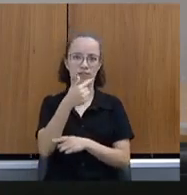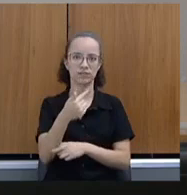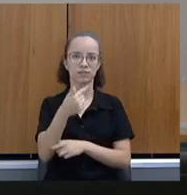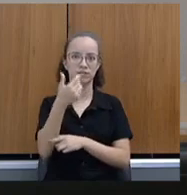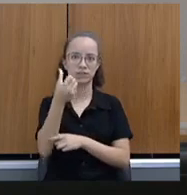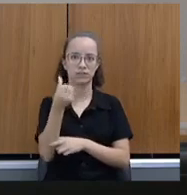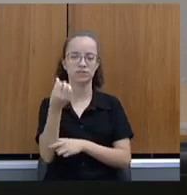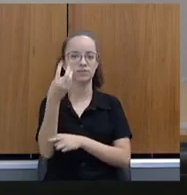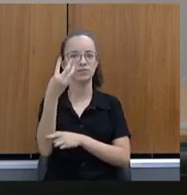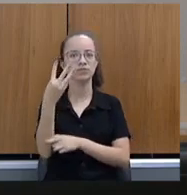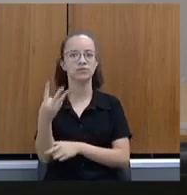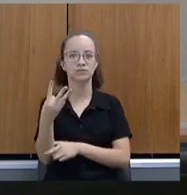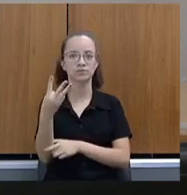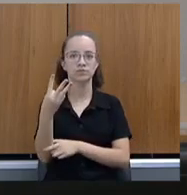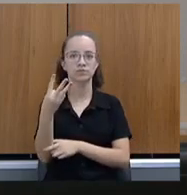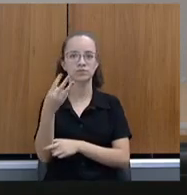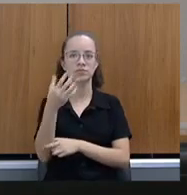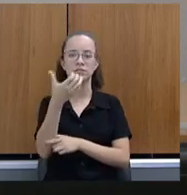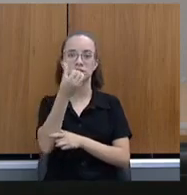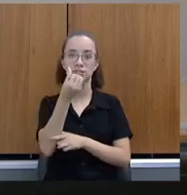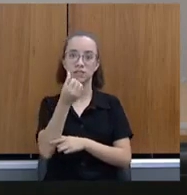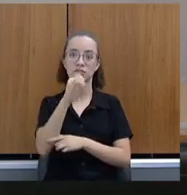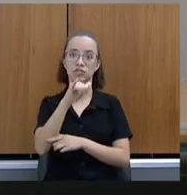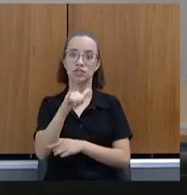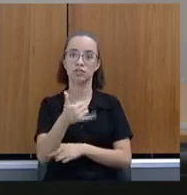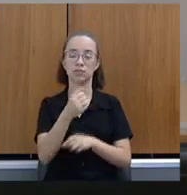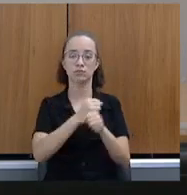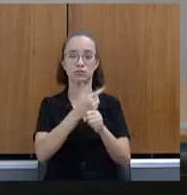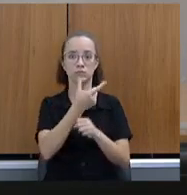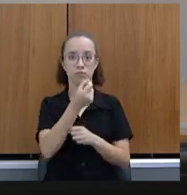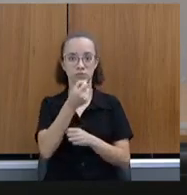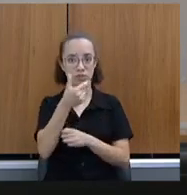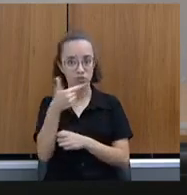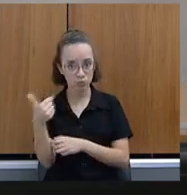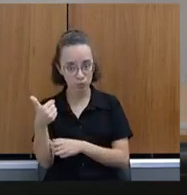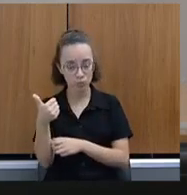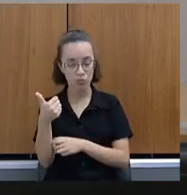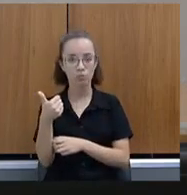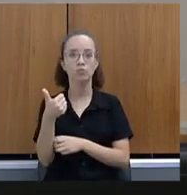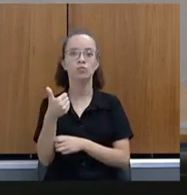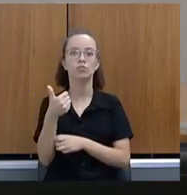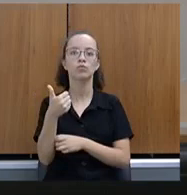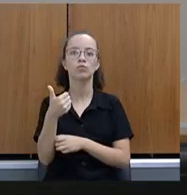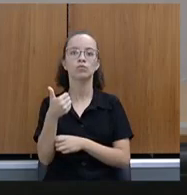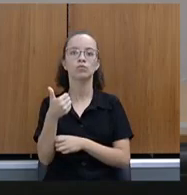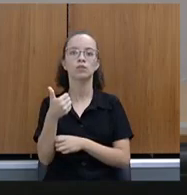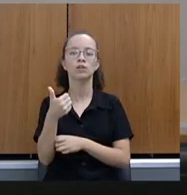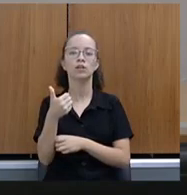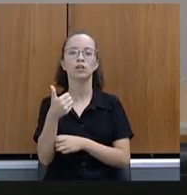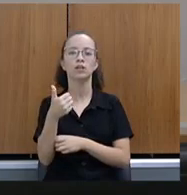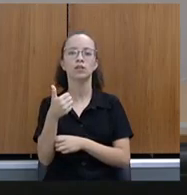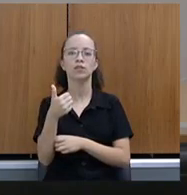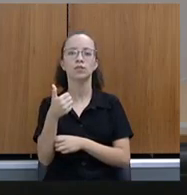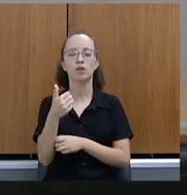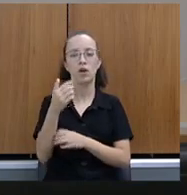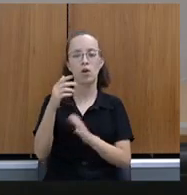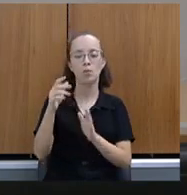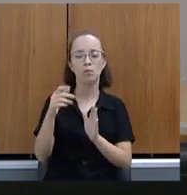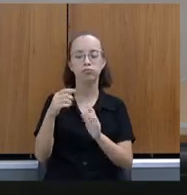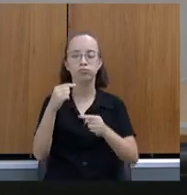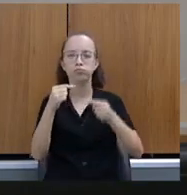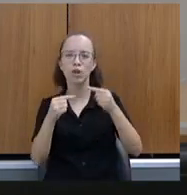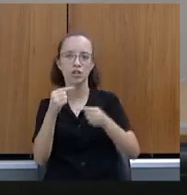763 de 6 de janeiro 2021 que institui a política estadual de turismo de base